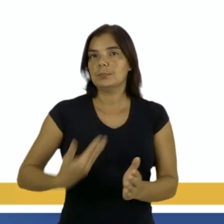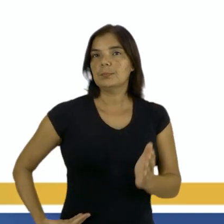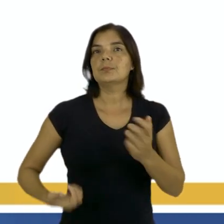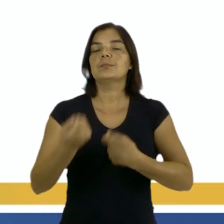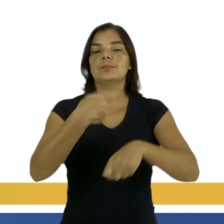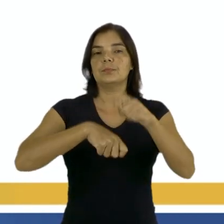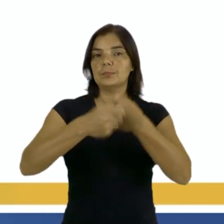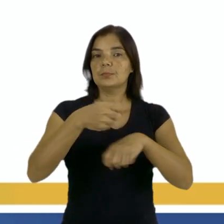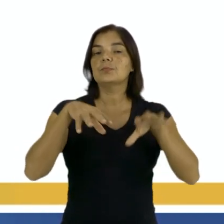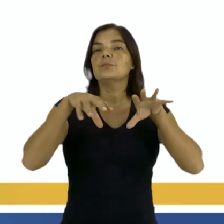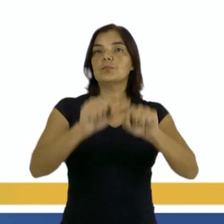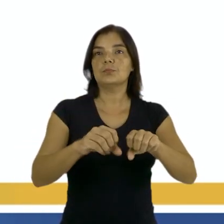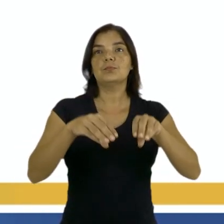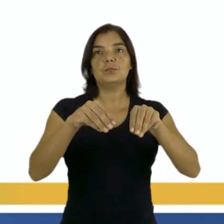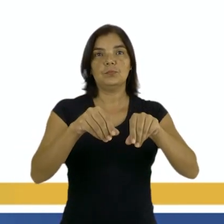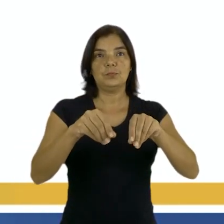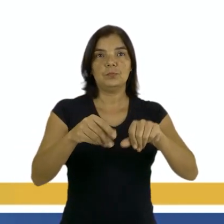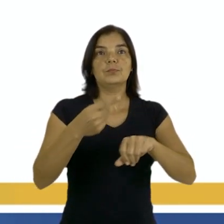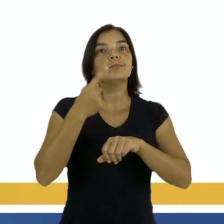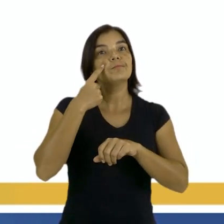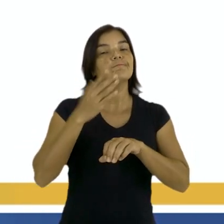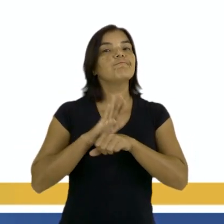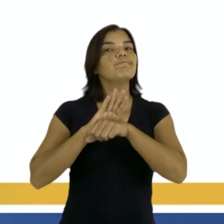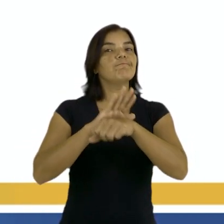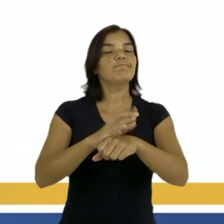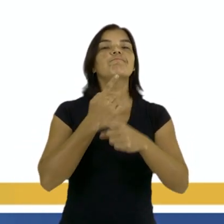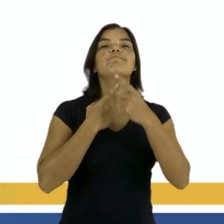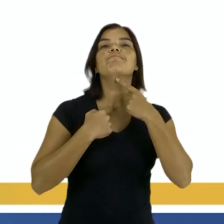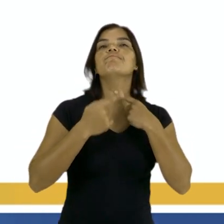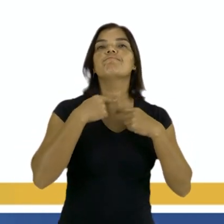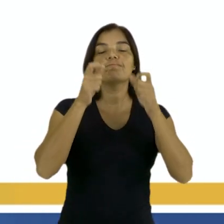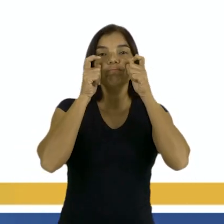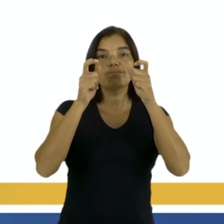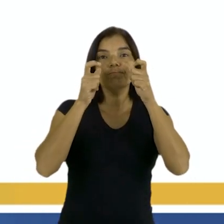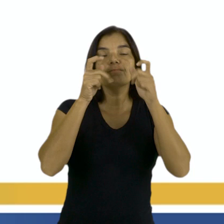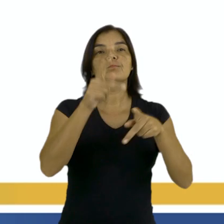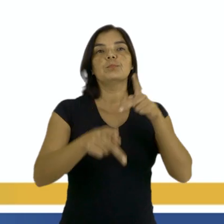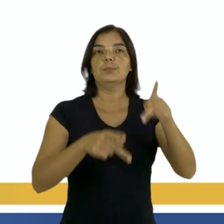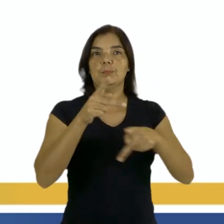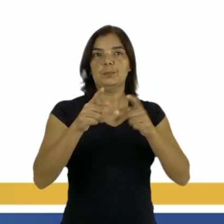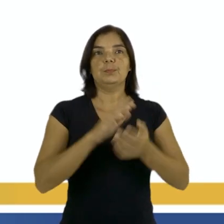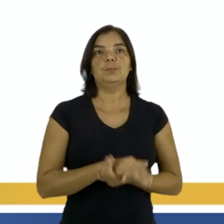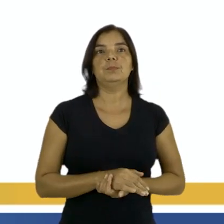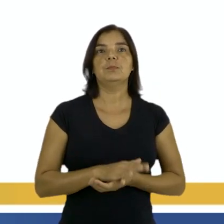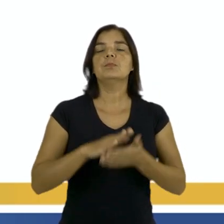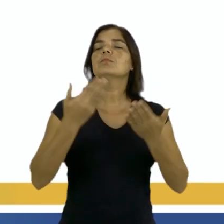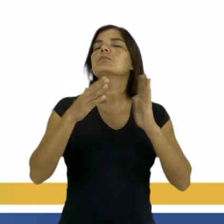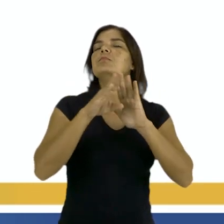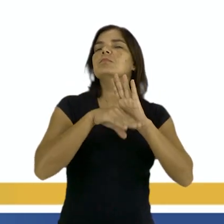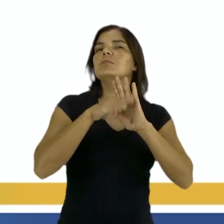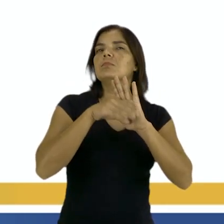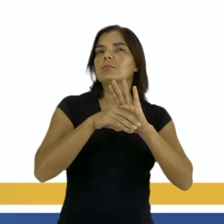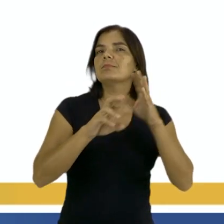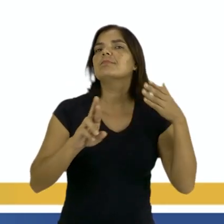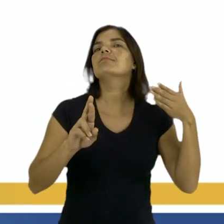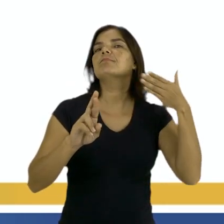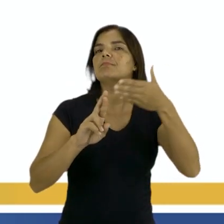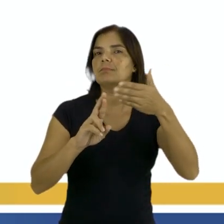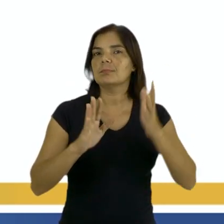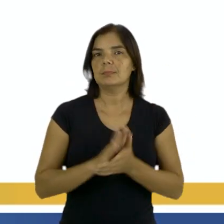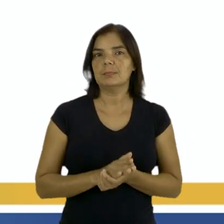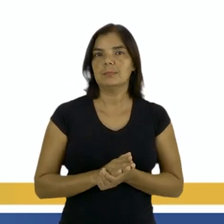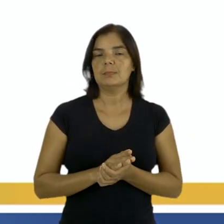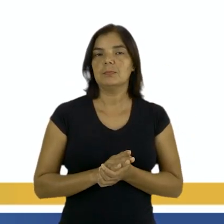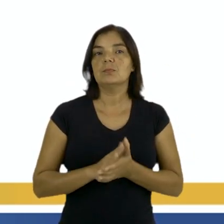públicas e administrativas de um território, procurando atender os anseios e os interesses da sua população. Que conceito é esse?